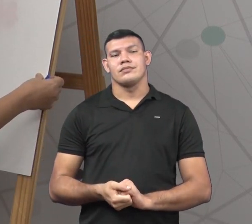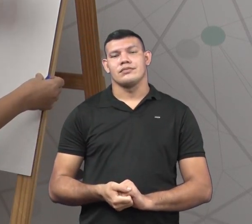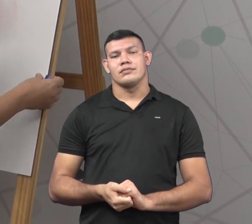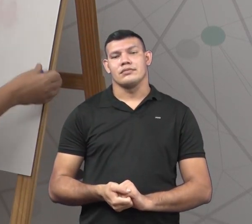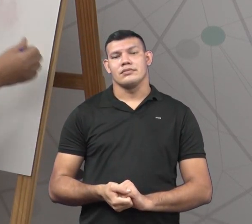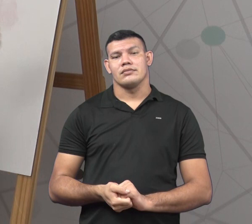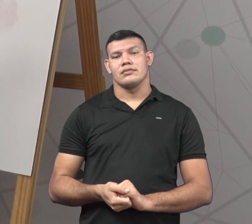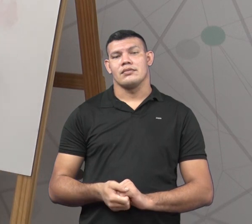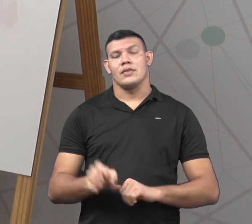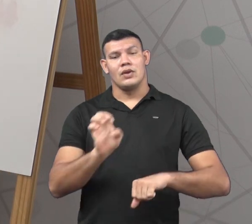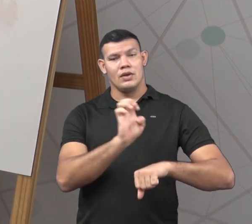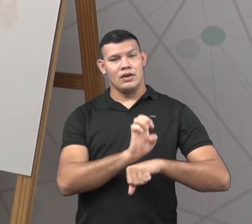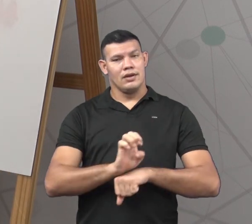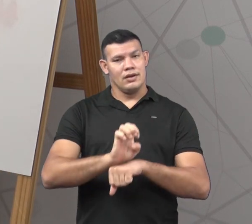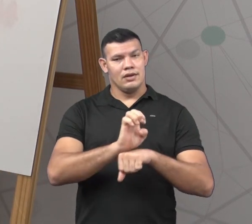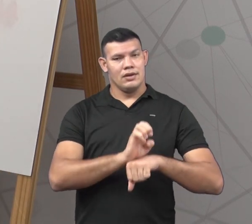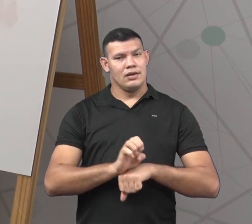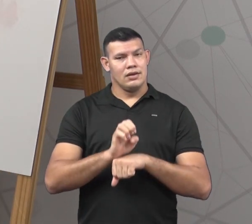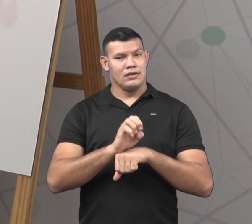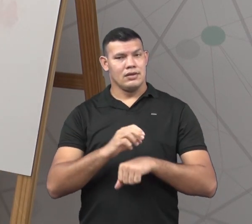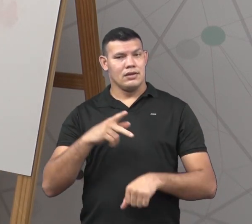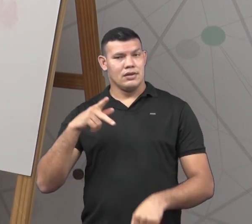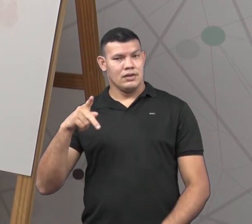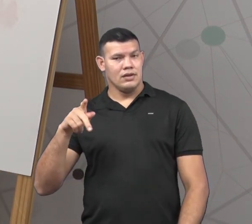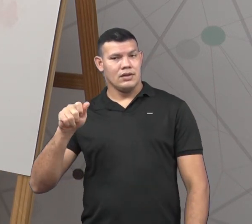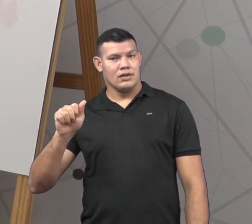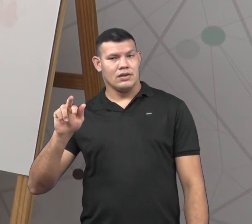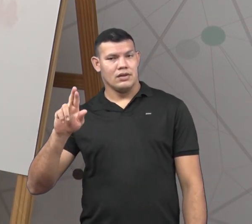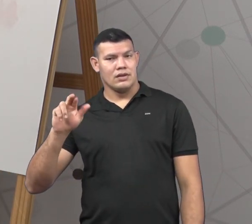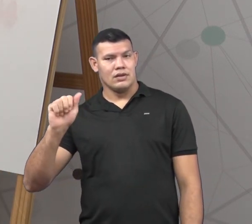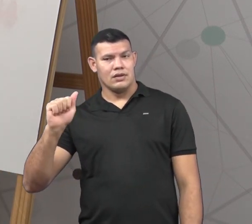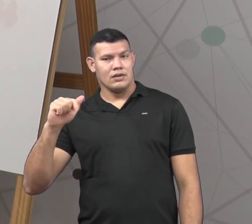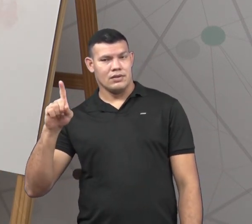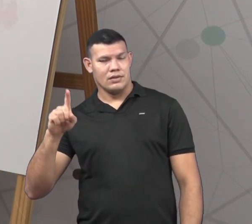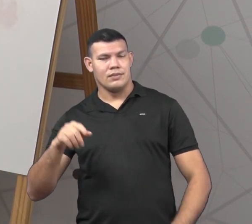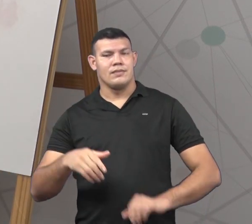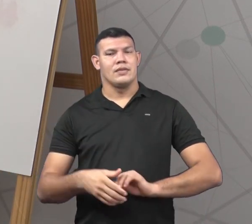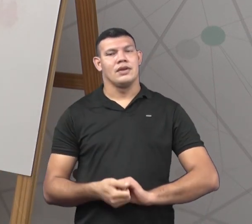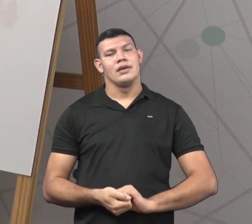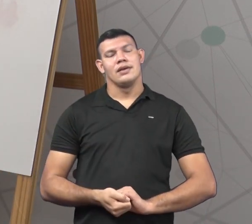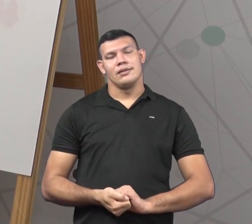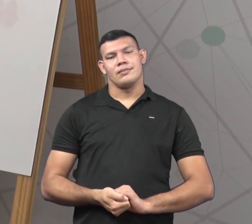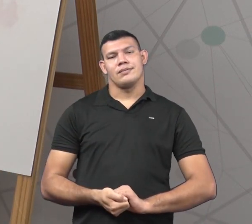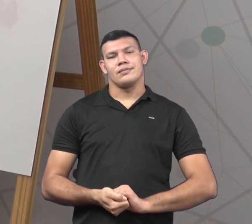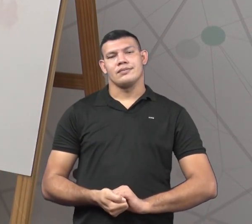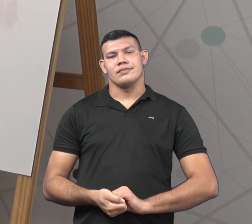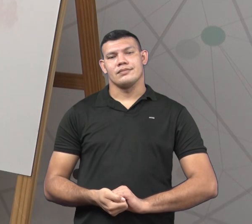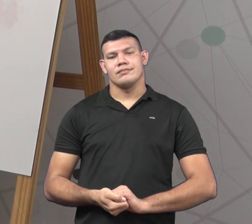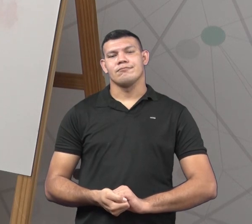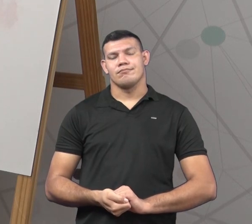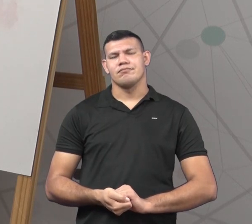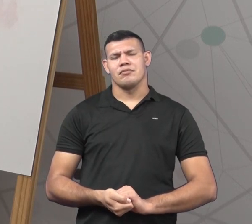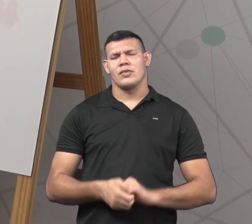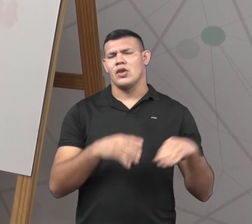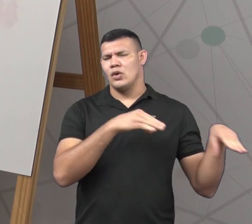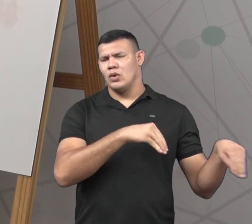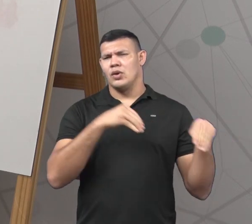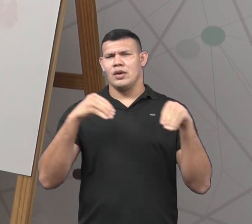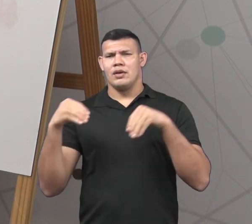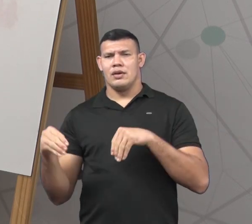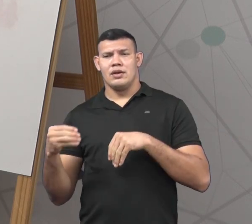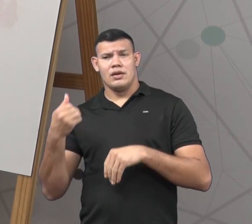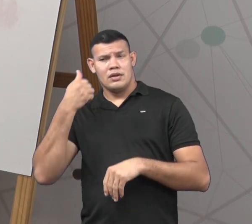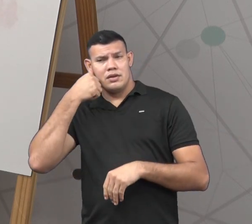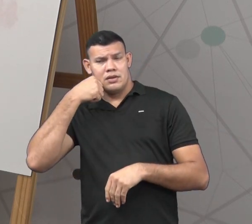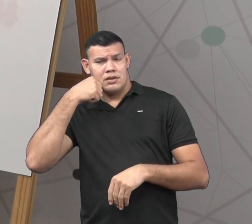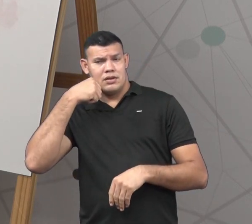Belém, melhorar aqui. Outro estado, eu vou colocar a sigla dele aqui, ó. Pará. Eu fui para Belém. Meu pai tem